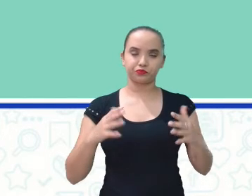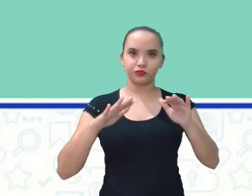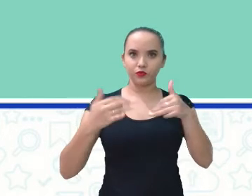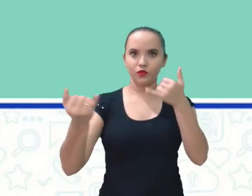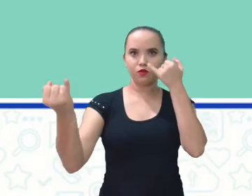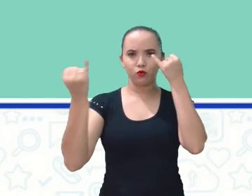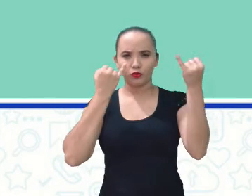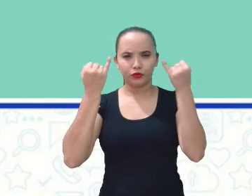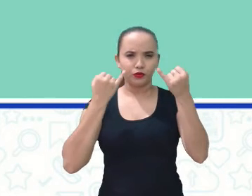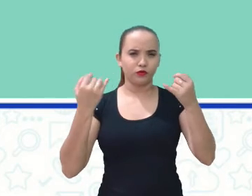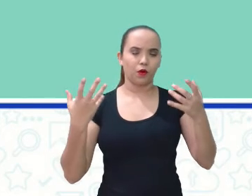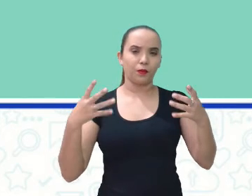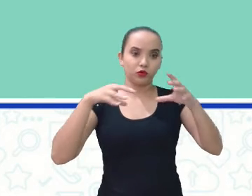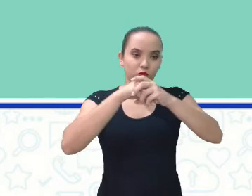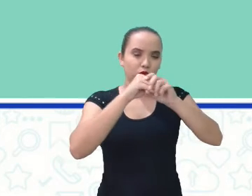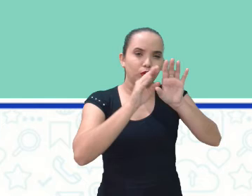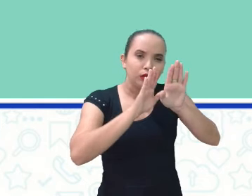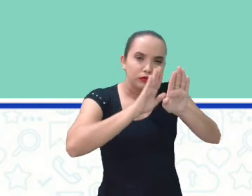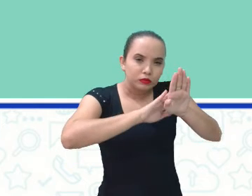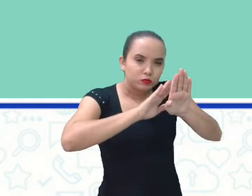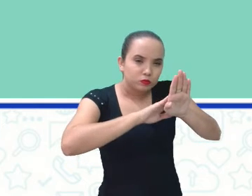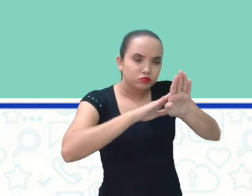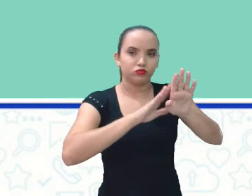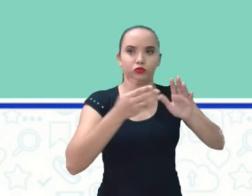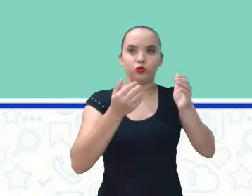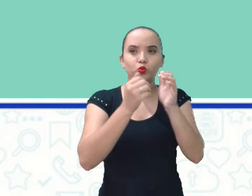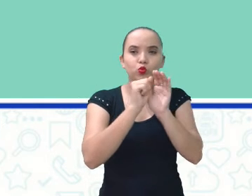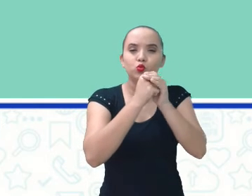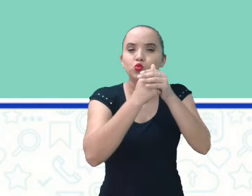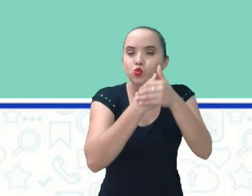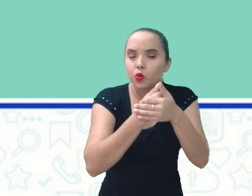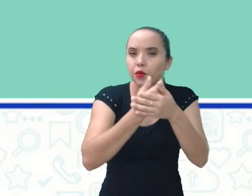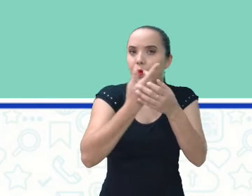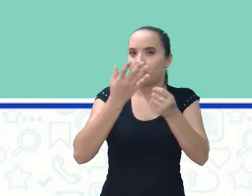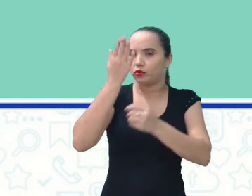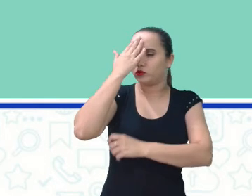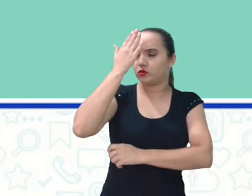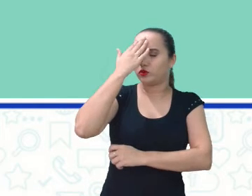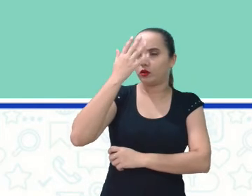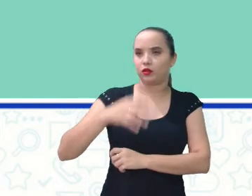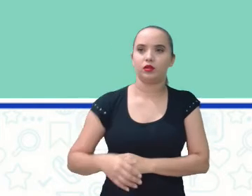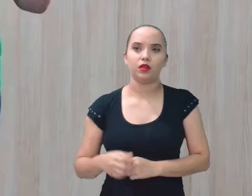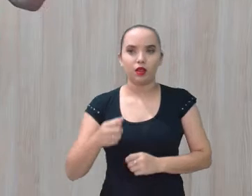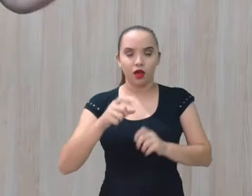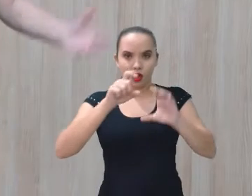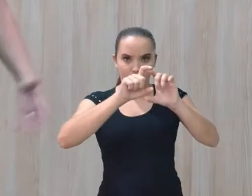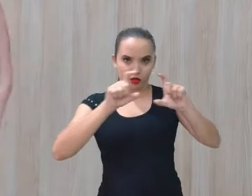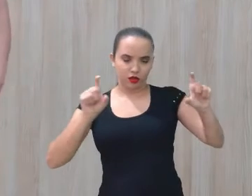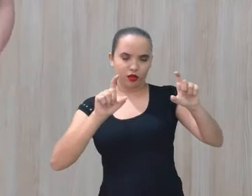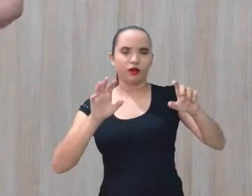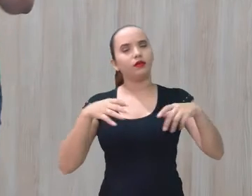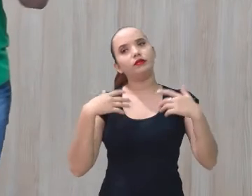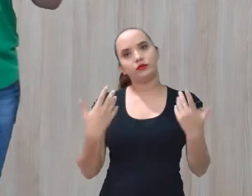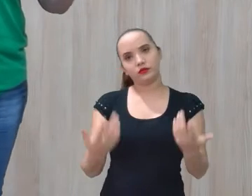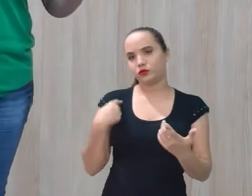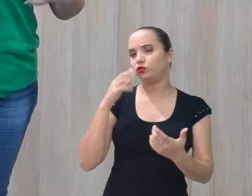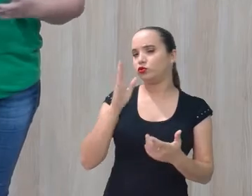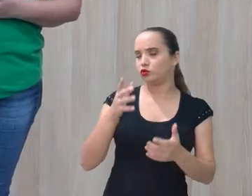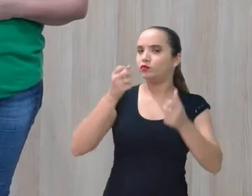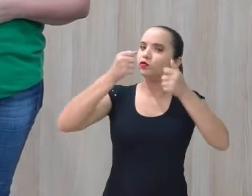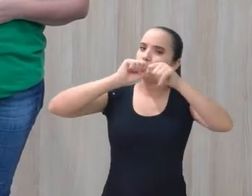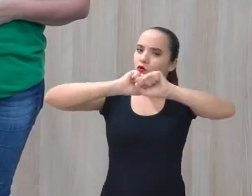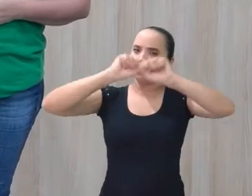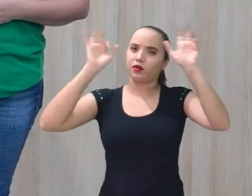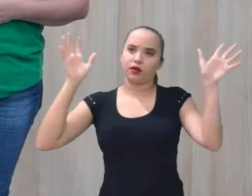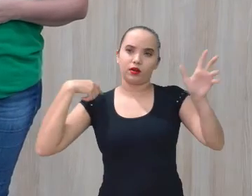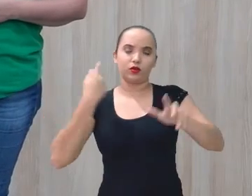informações implícitas necessárias para compreender essa tirinha? Ficou claro aí, né, com as nossas explicações, já antecipando